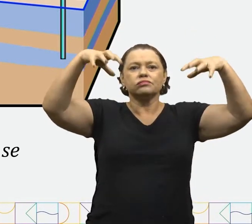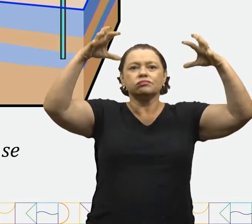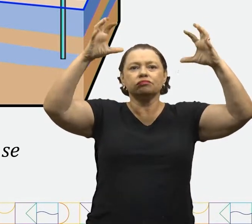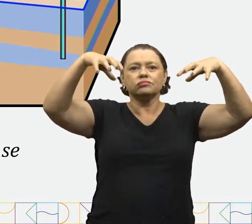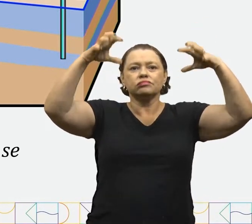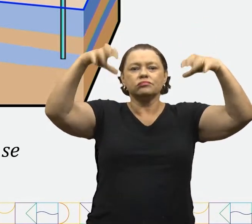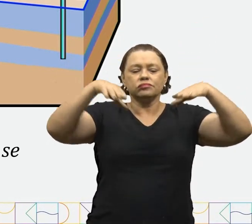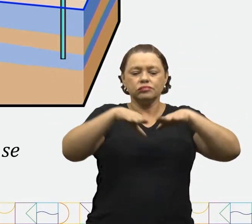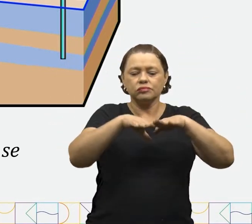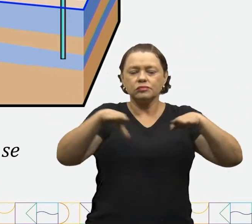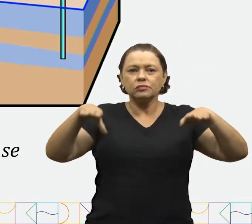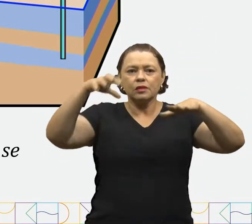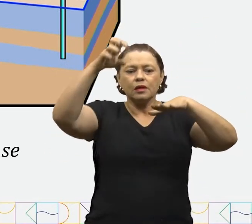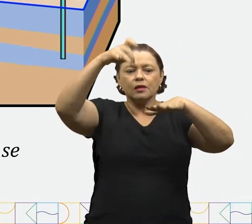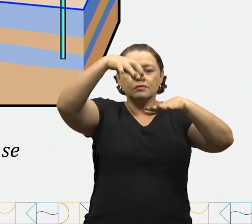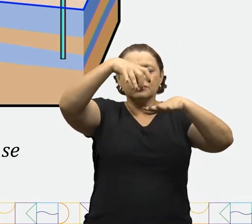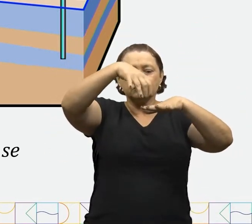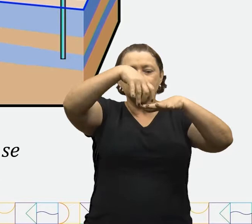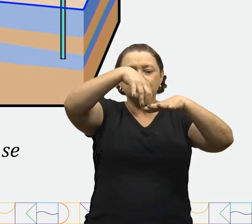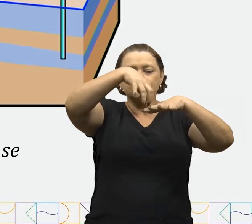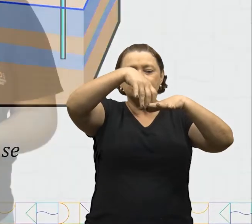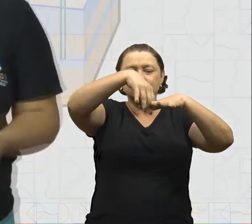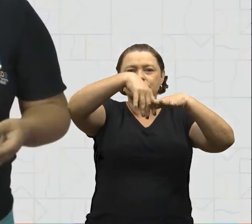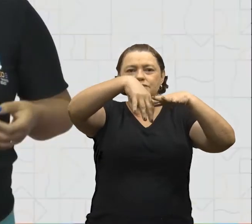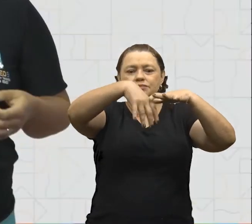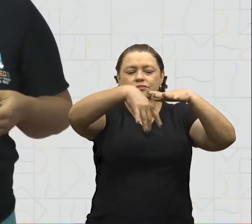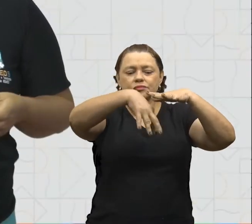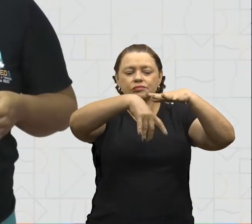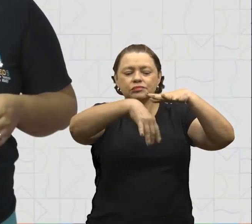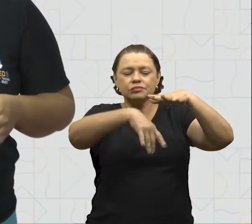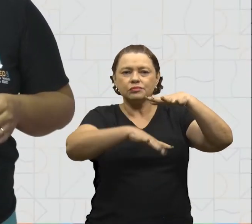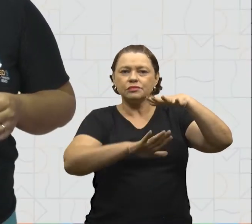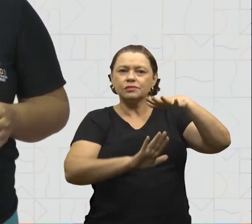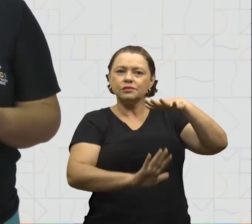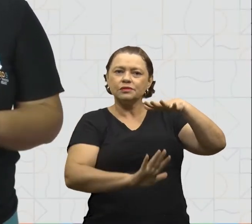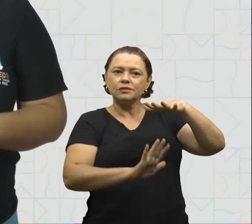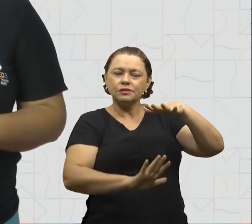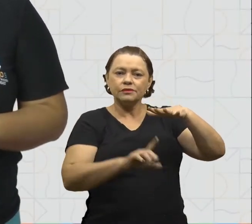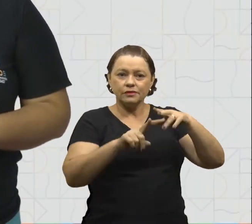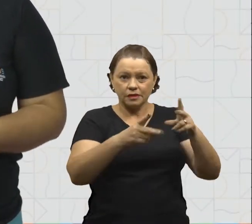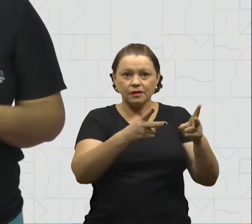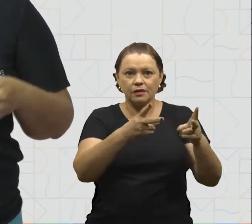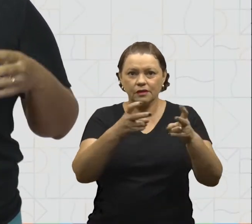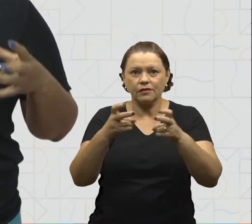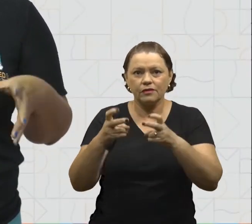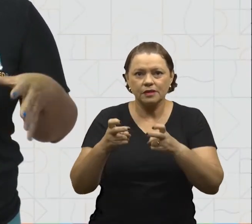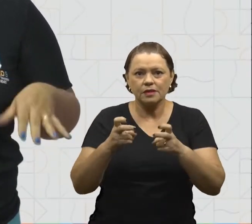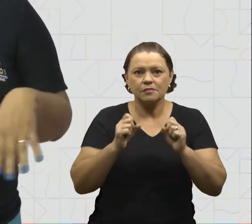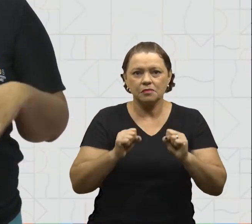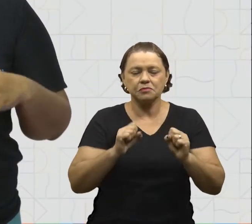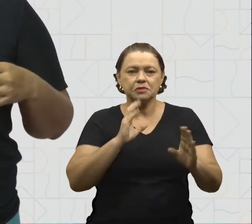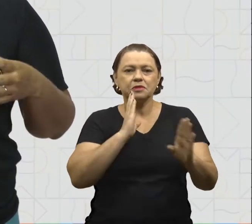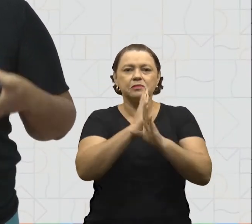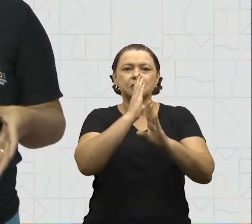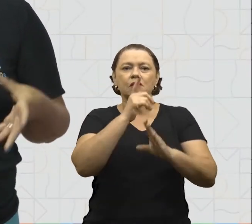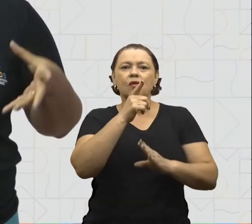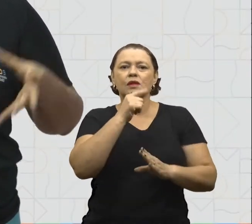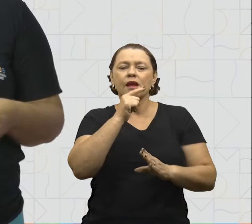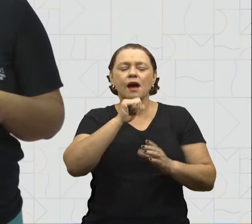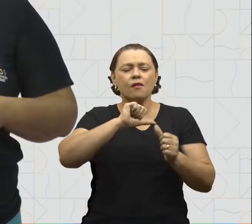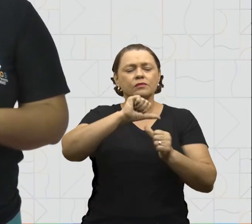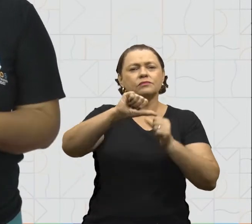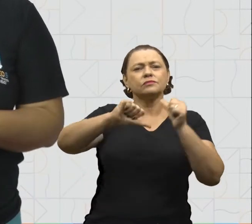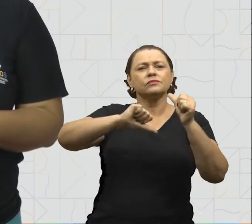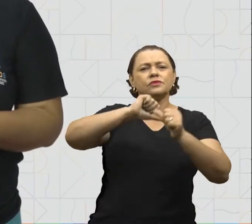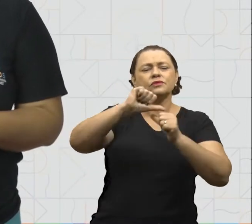através dos poros do solo e rochas. Você já percebeu que podemos encontrar água de diferentes formas no